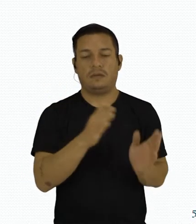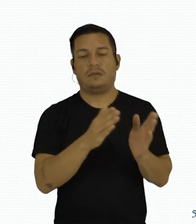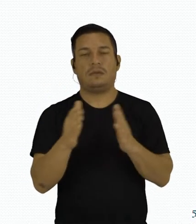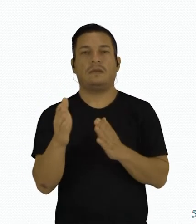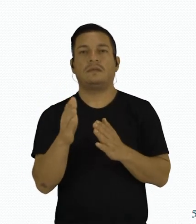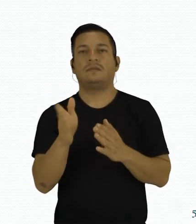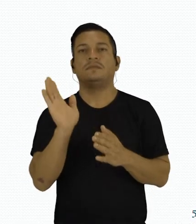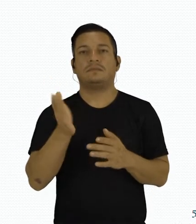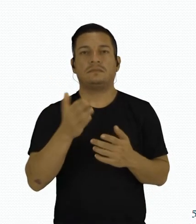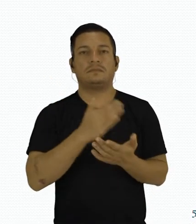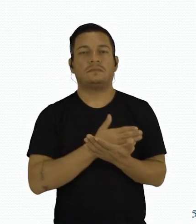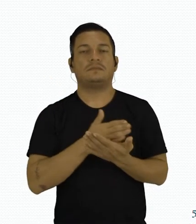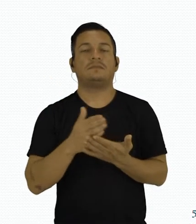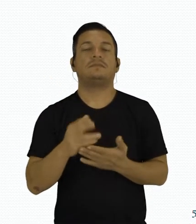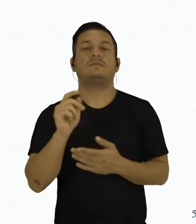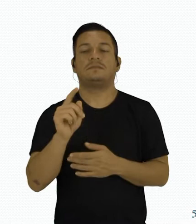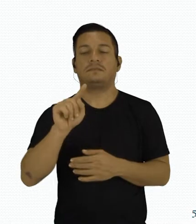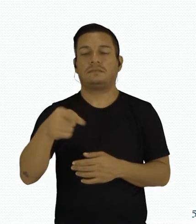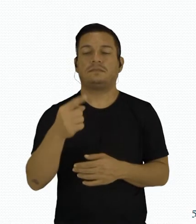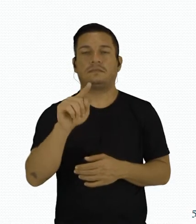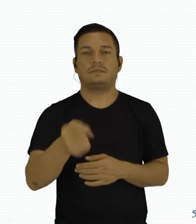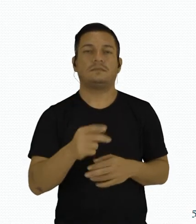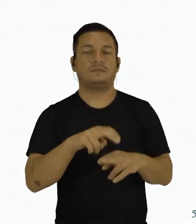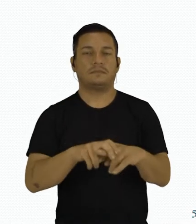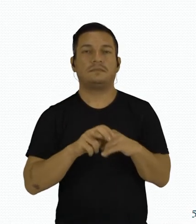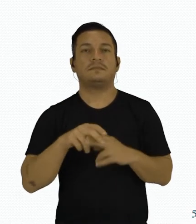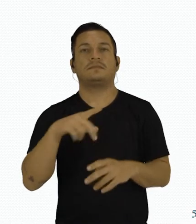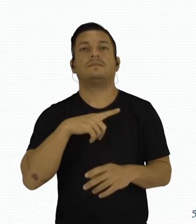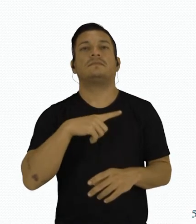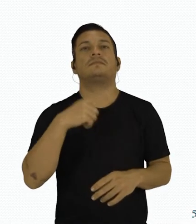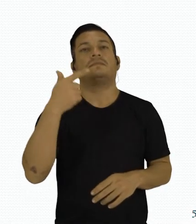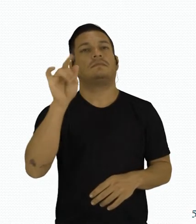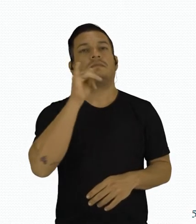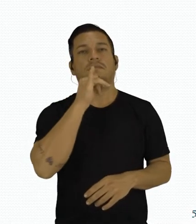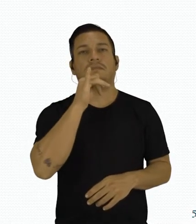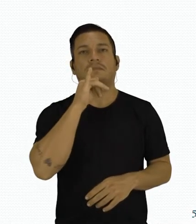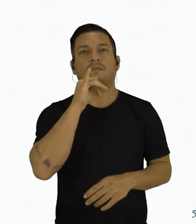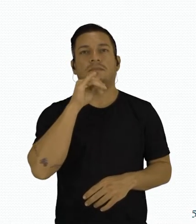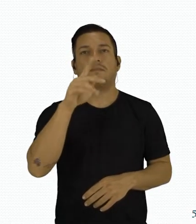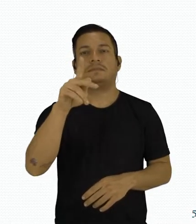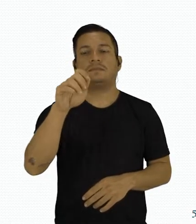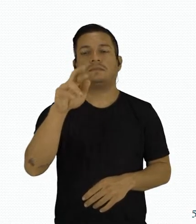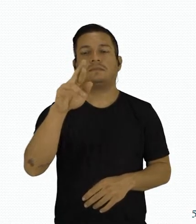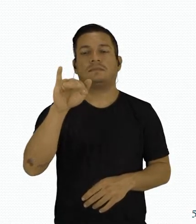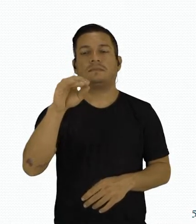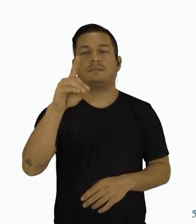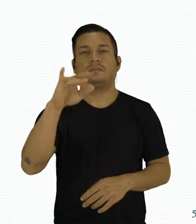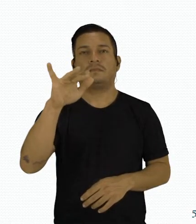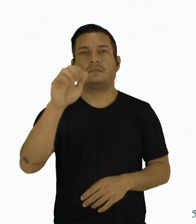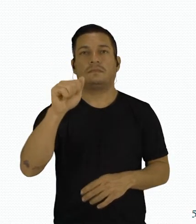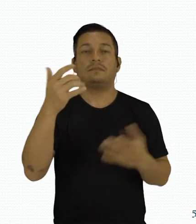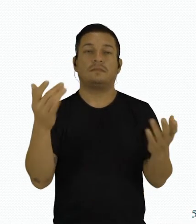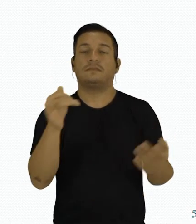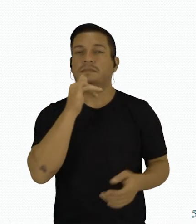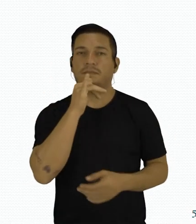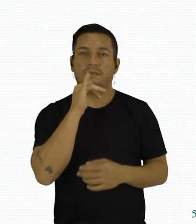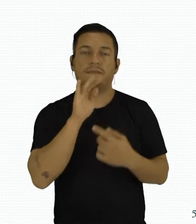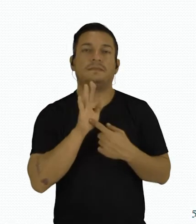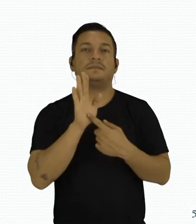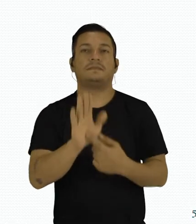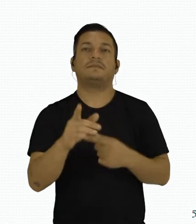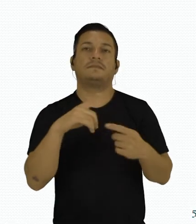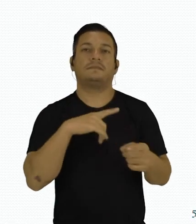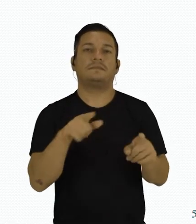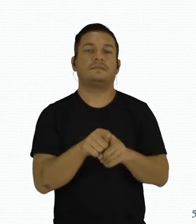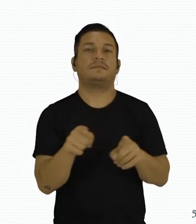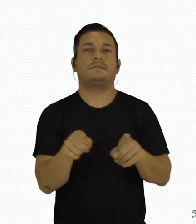e ele já se inicia após a vírgula. Portanto, nós temos aí um outro exemplo de dízima periódica. Gente, nos exemplos acima que eu dei, nós também